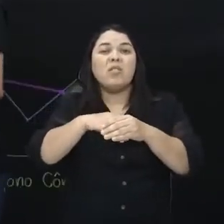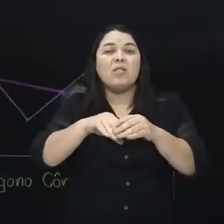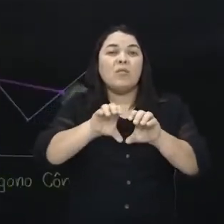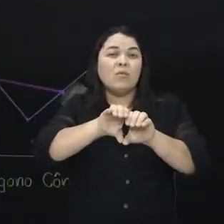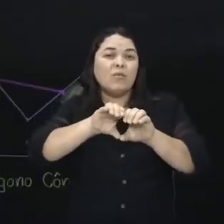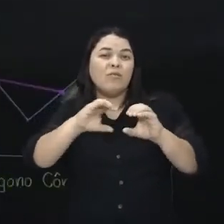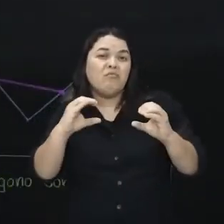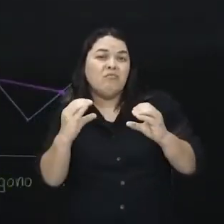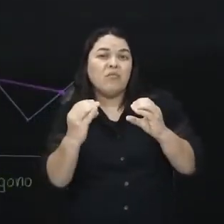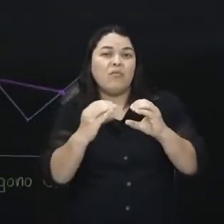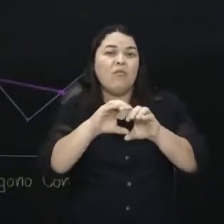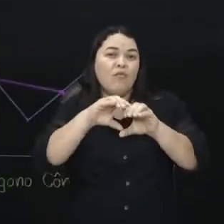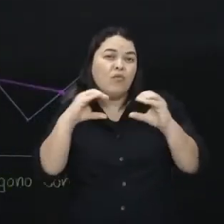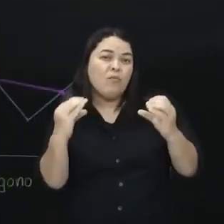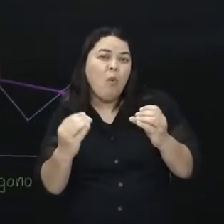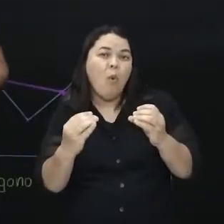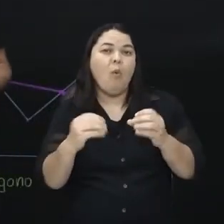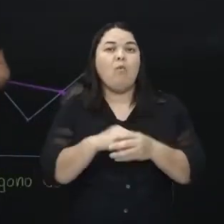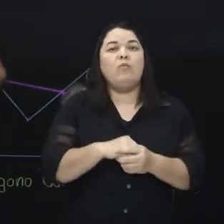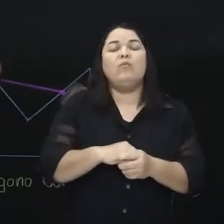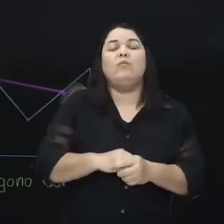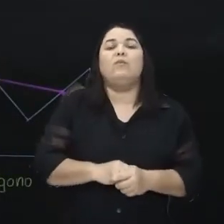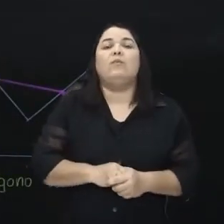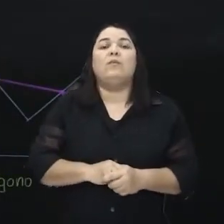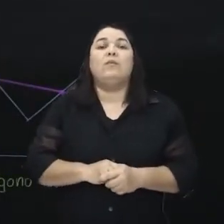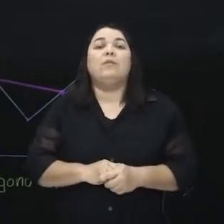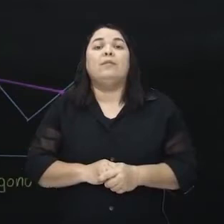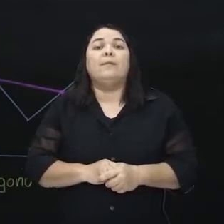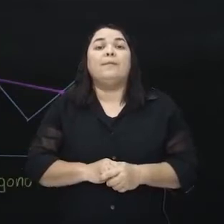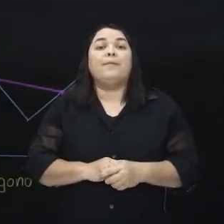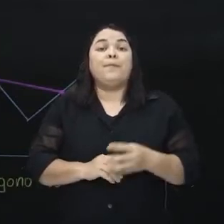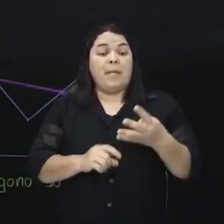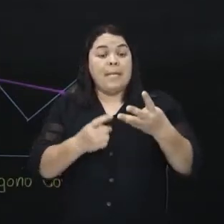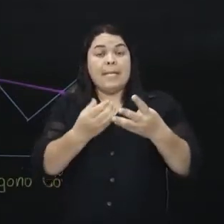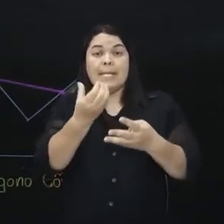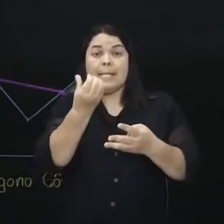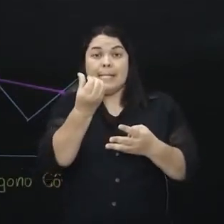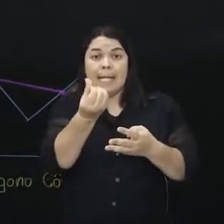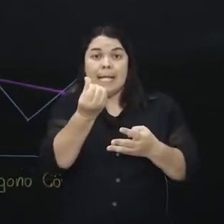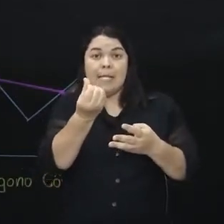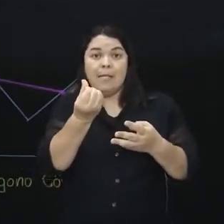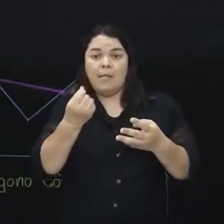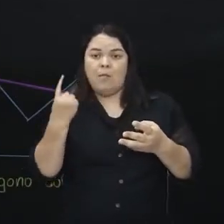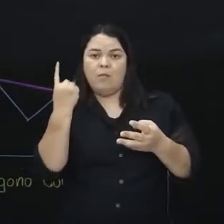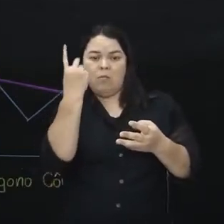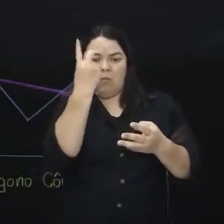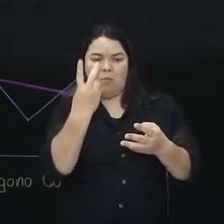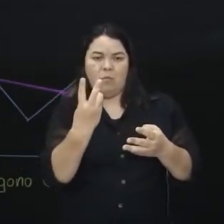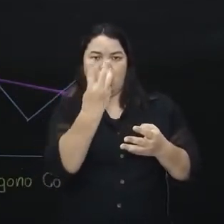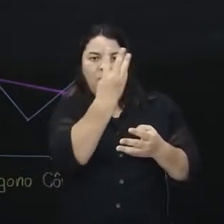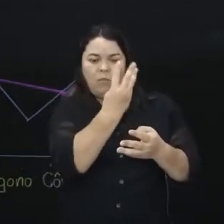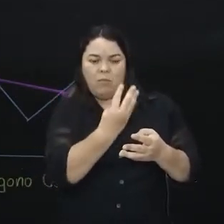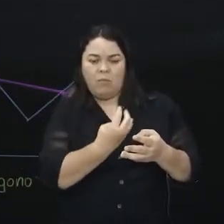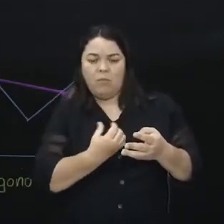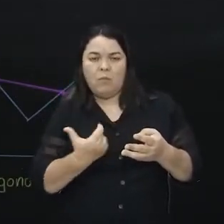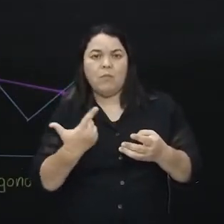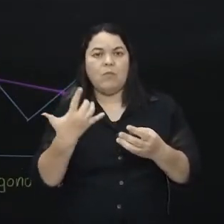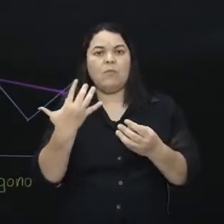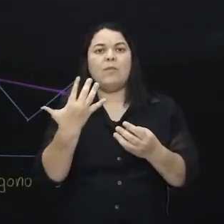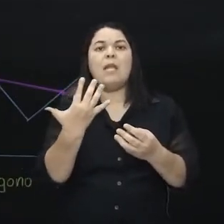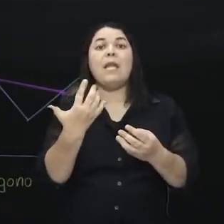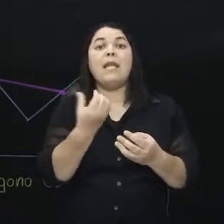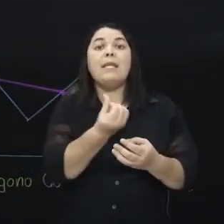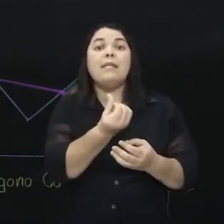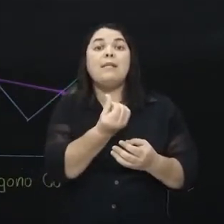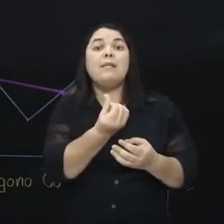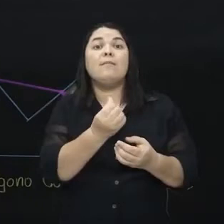6 lados é chamado de hexágono ou hexágono. A língua portuguesa, ela admite as duas nomenclaturas,